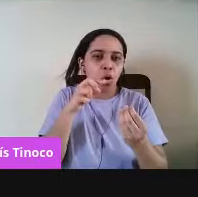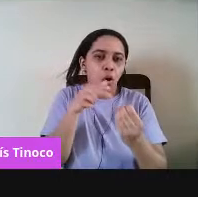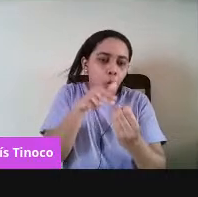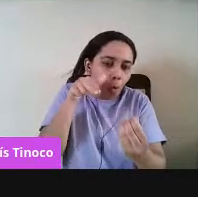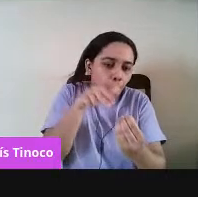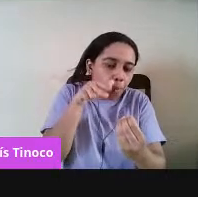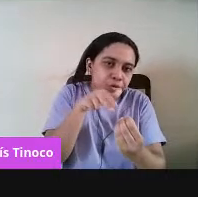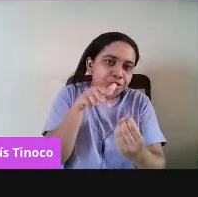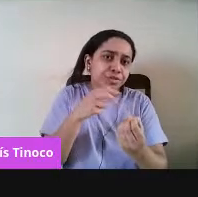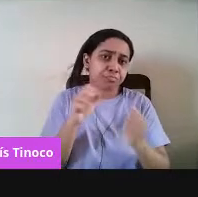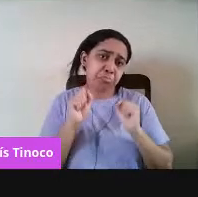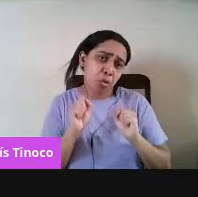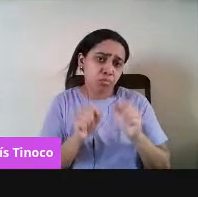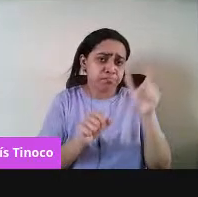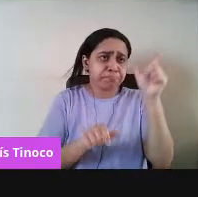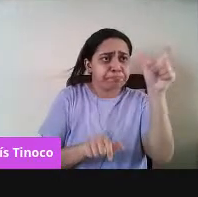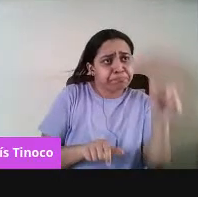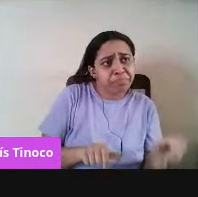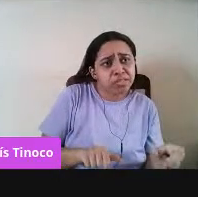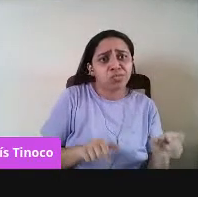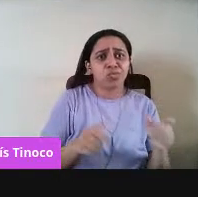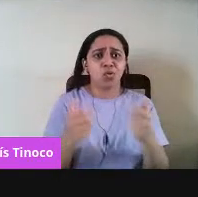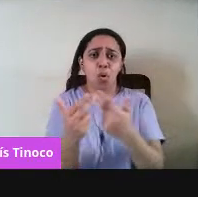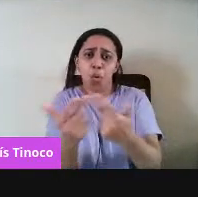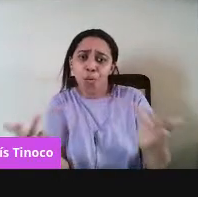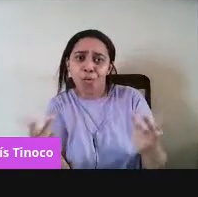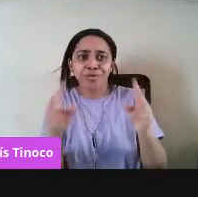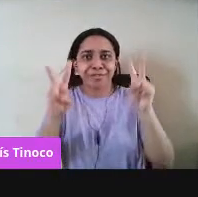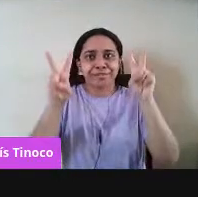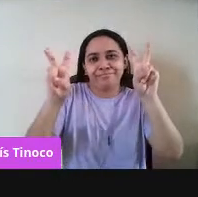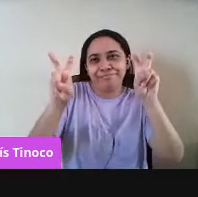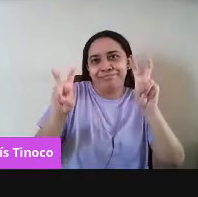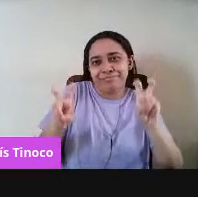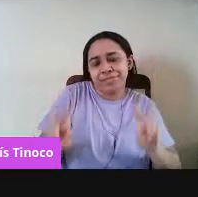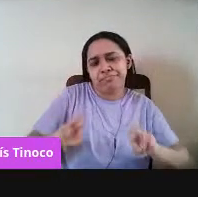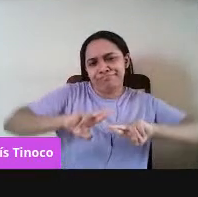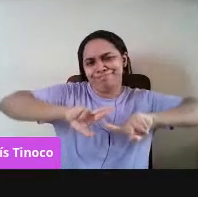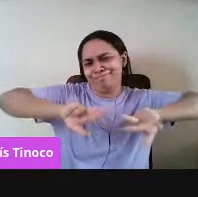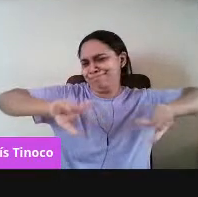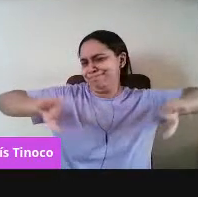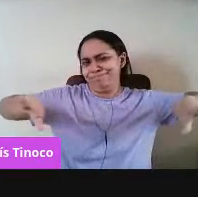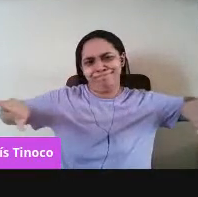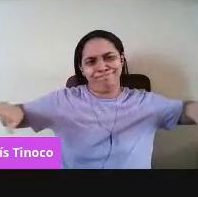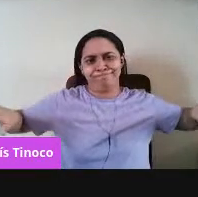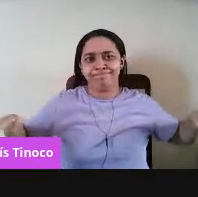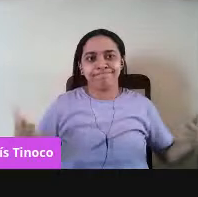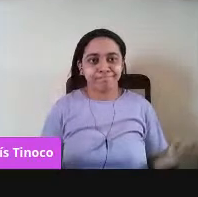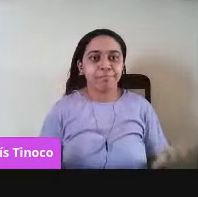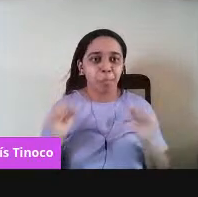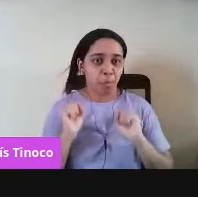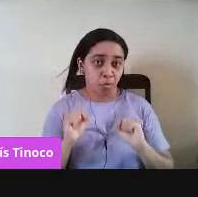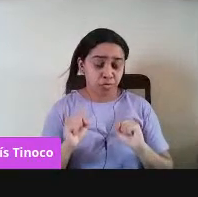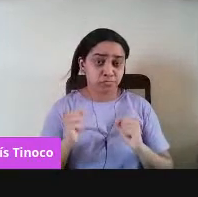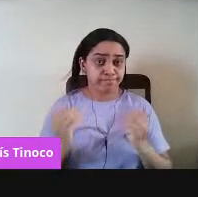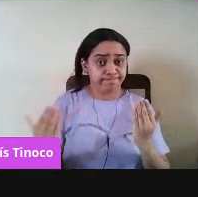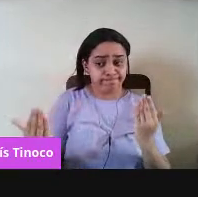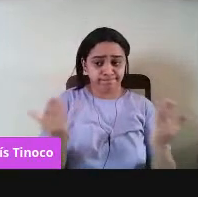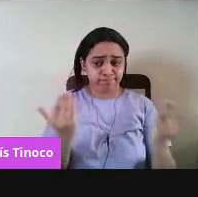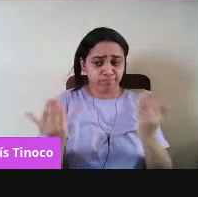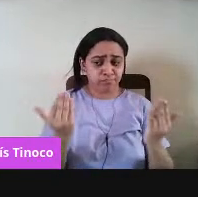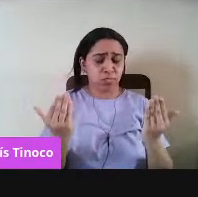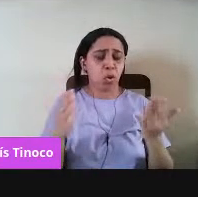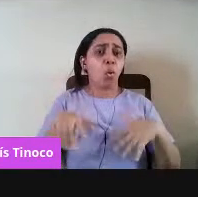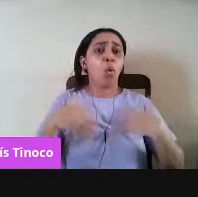ser pessoa, pode ser uma coisa, pode ser um assunto, enfim, N coisas. Tentar compará-las de que ponto de